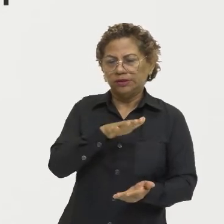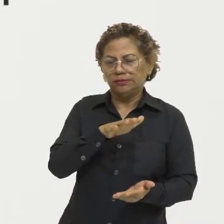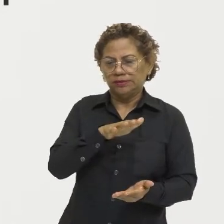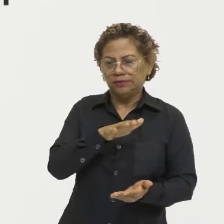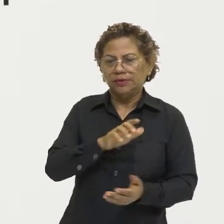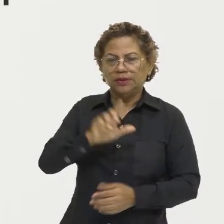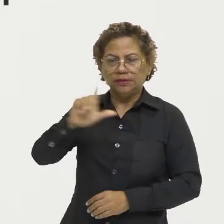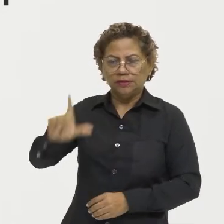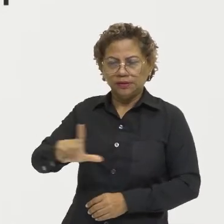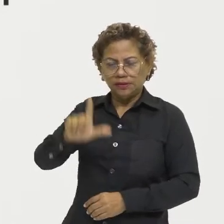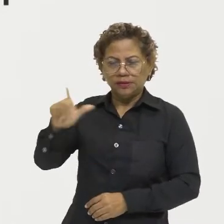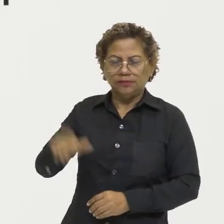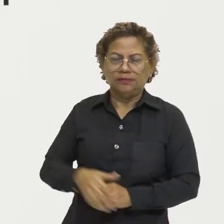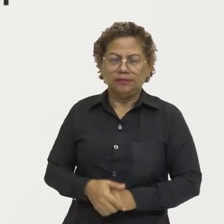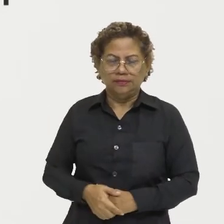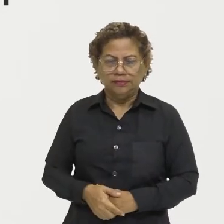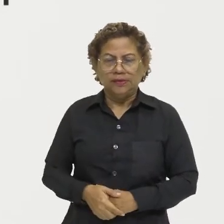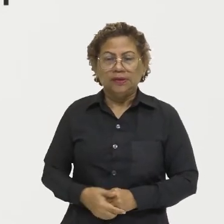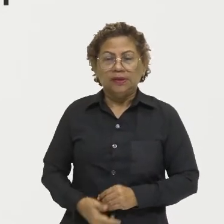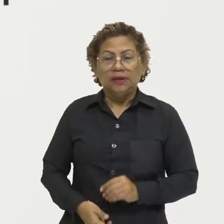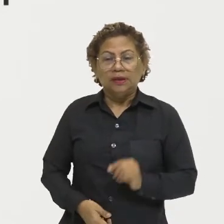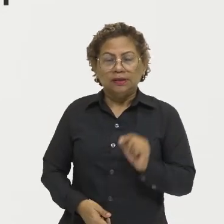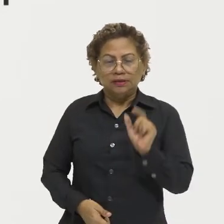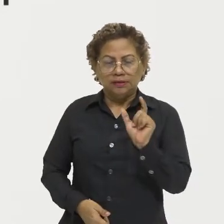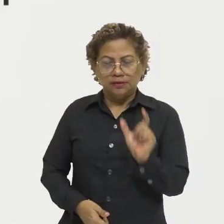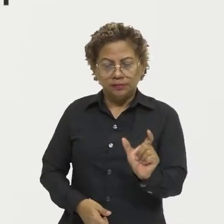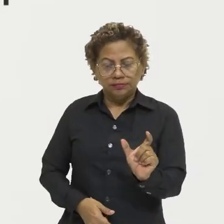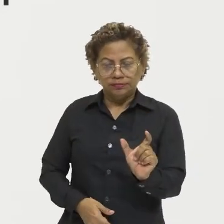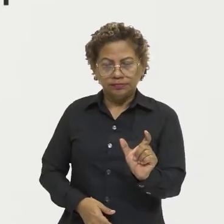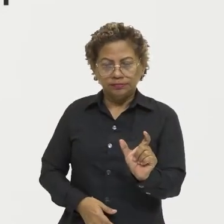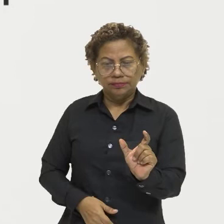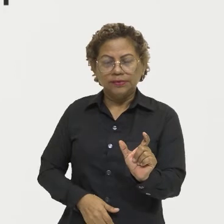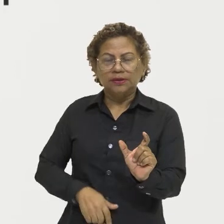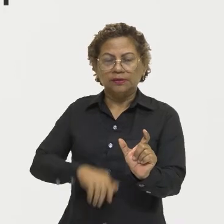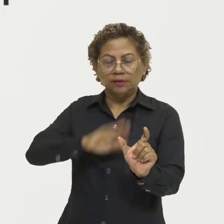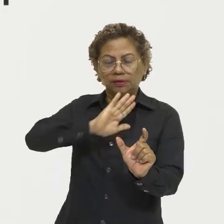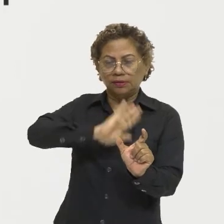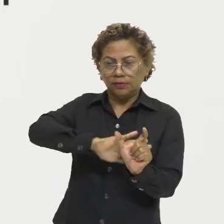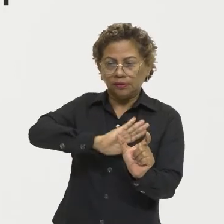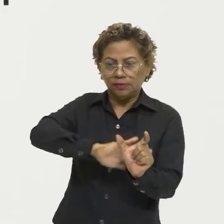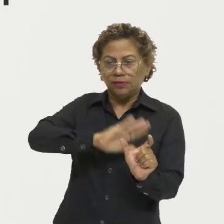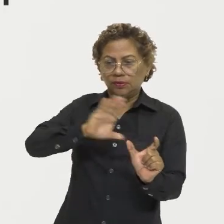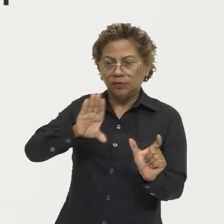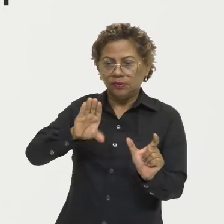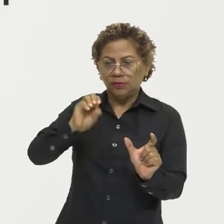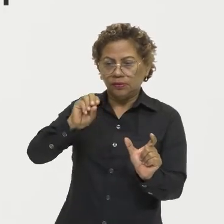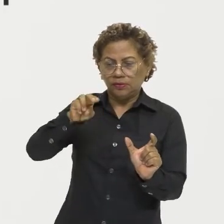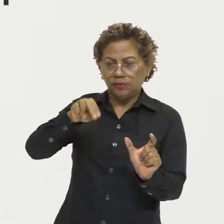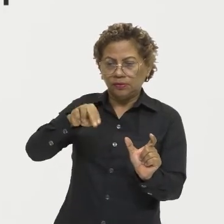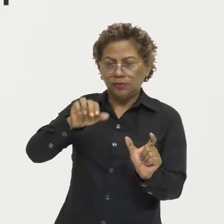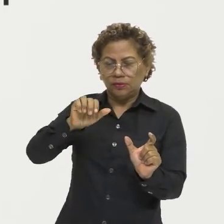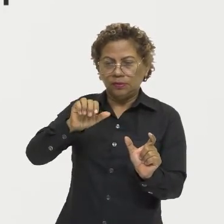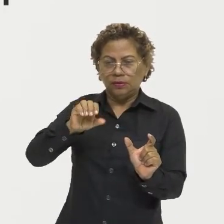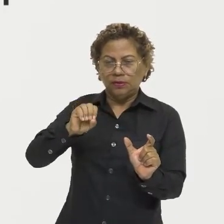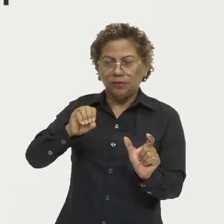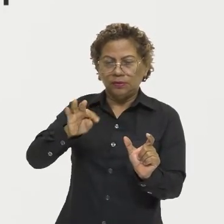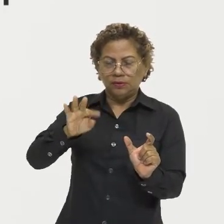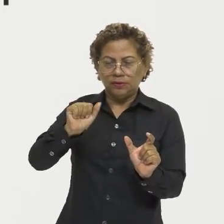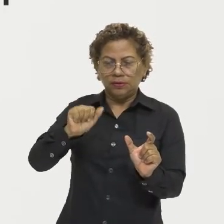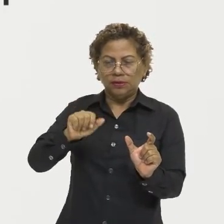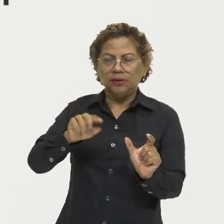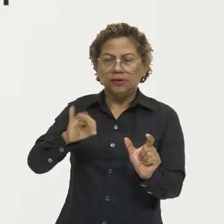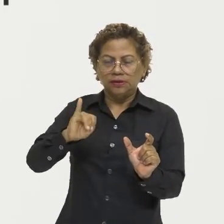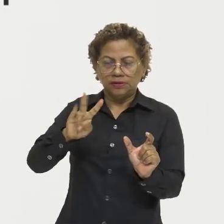sentido conotativo das palavras. Então vejam bem, sentido conotativo. O sentido conotativo das